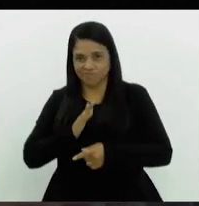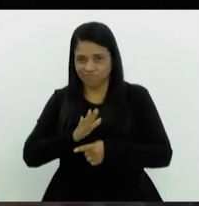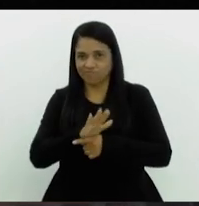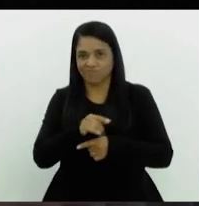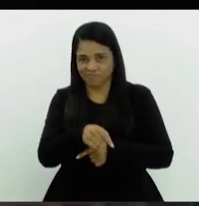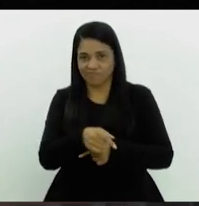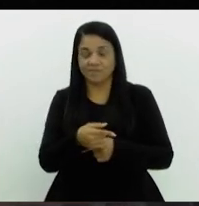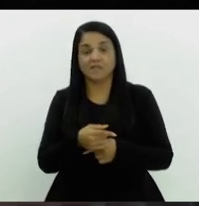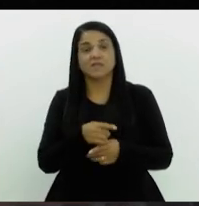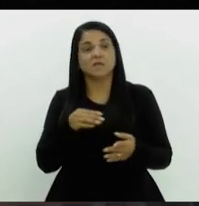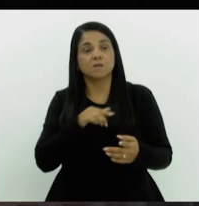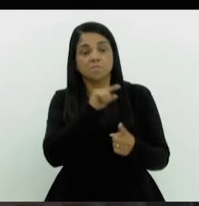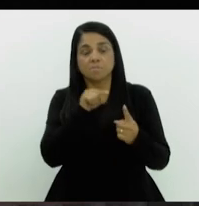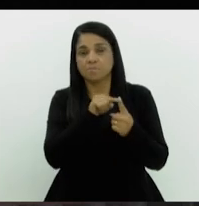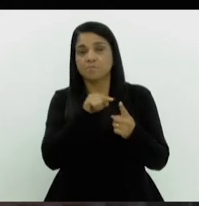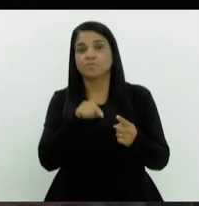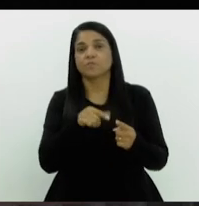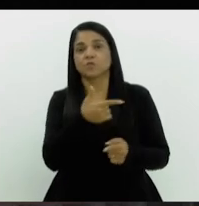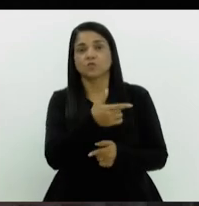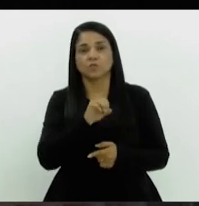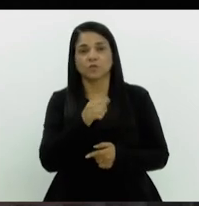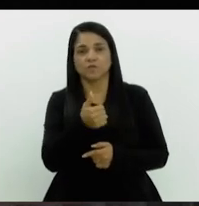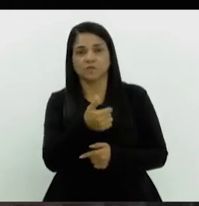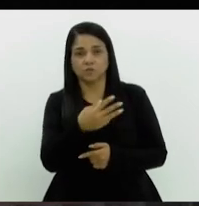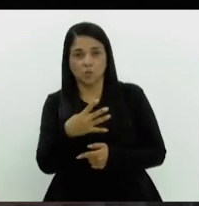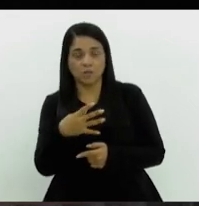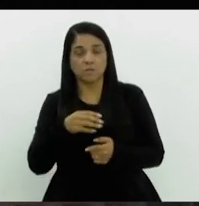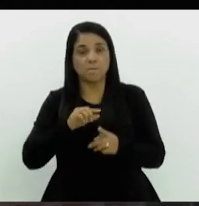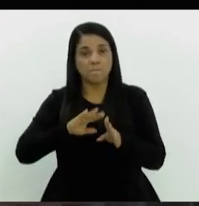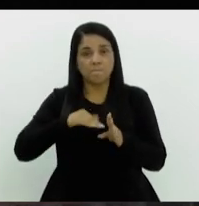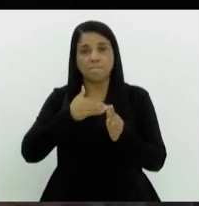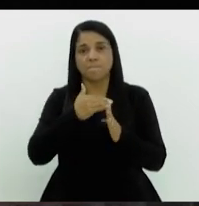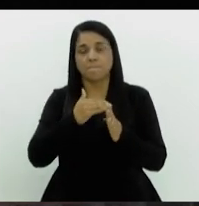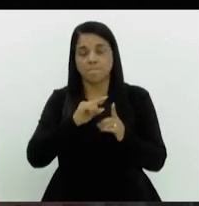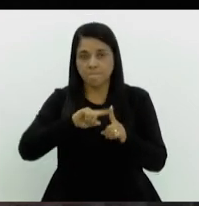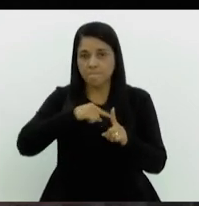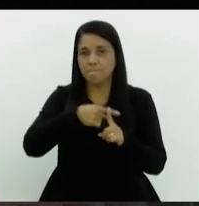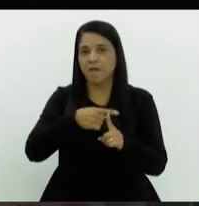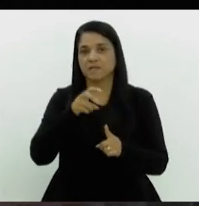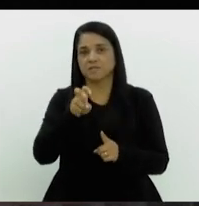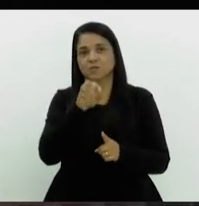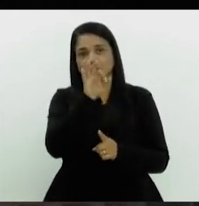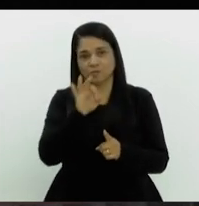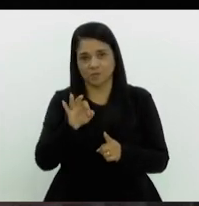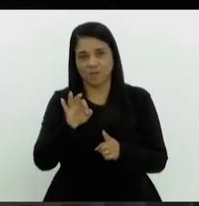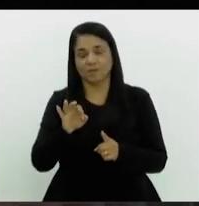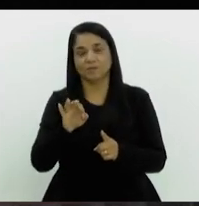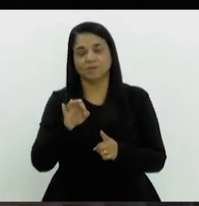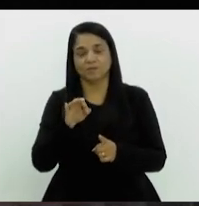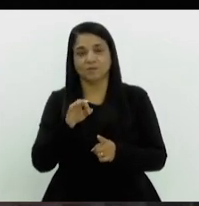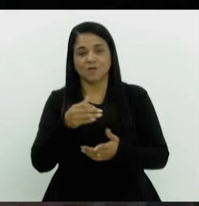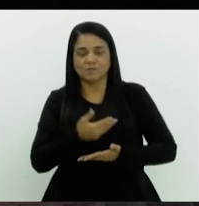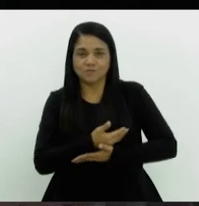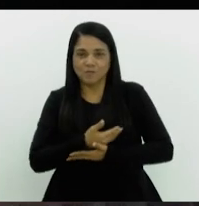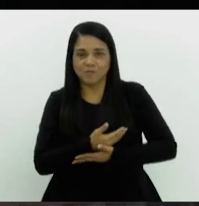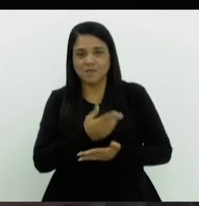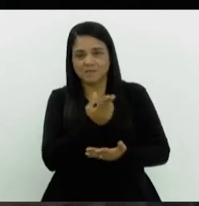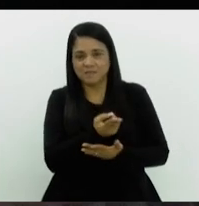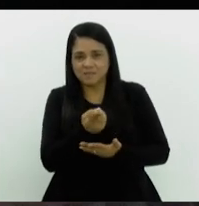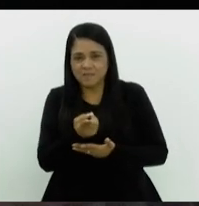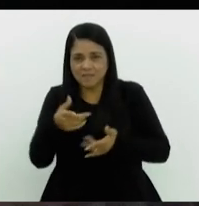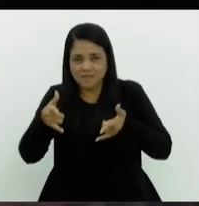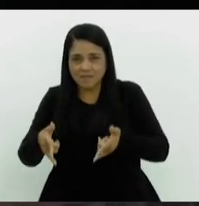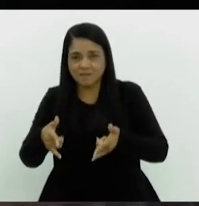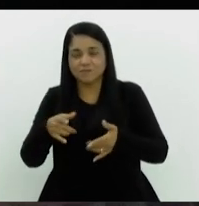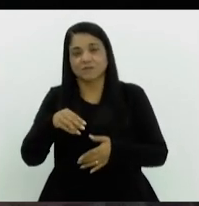para 2024, que seria ampliar mais de 5% a oferta de leite materno a recém-nascidos, internados em unidades